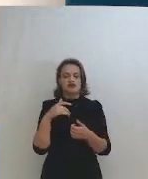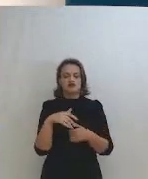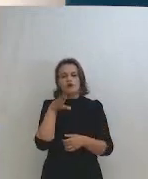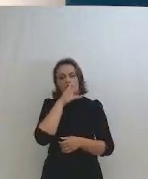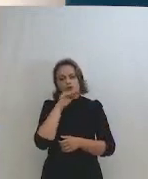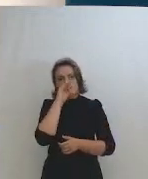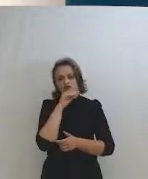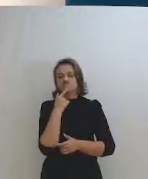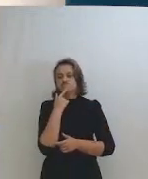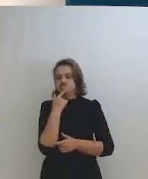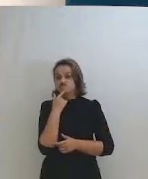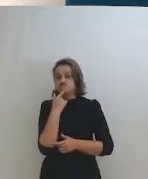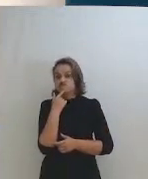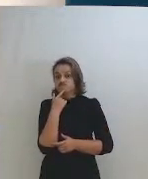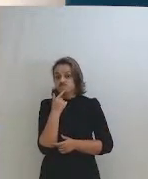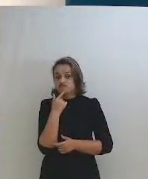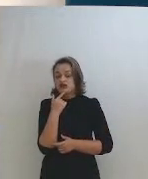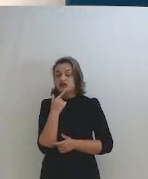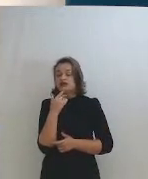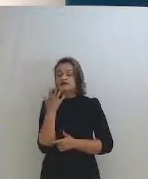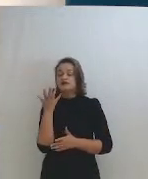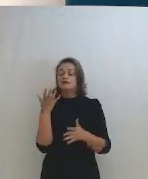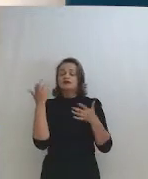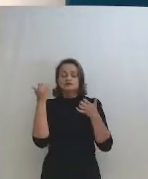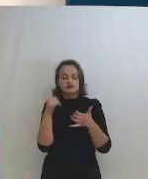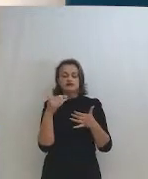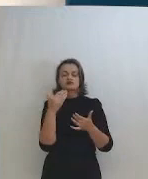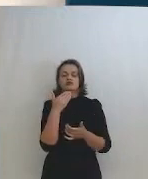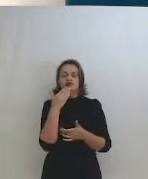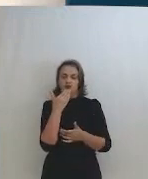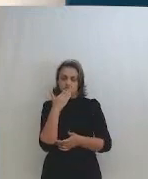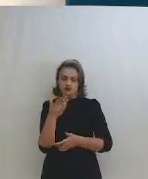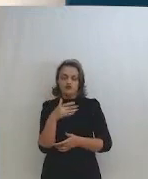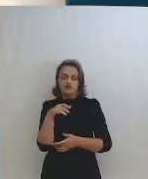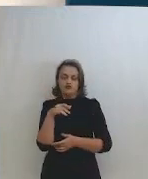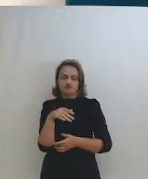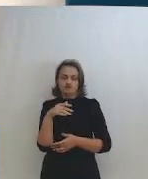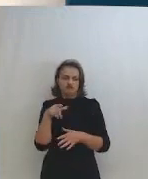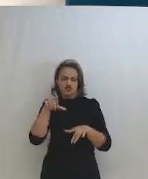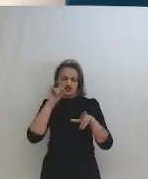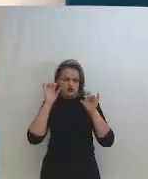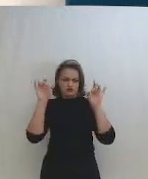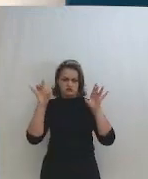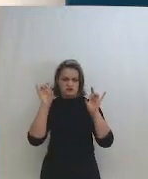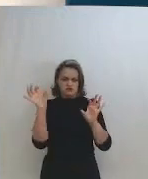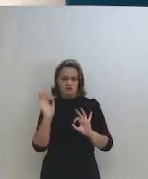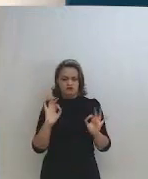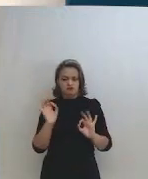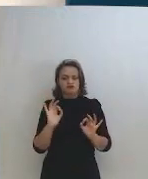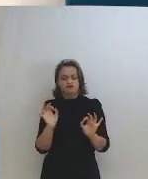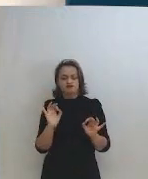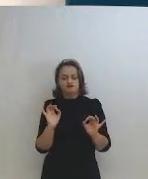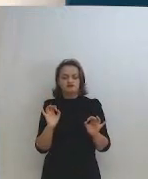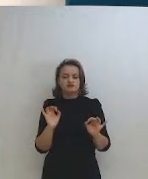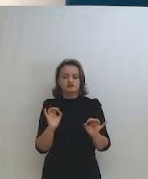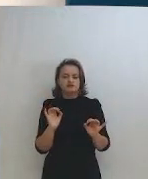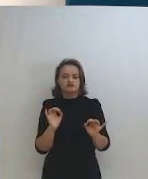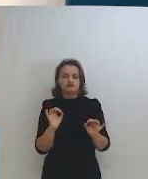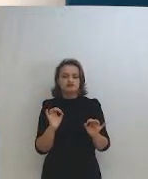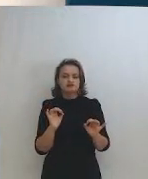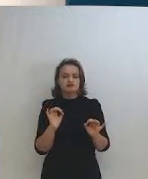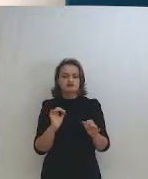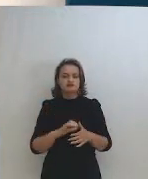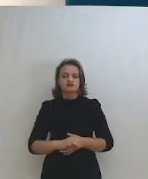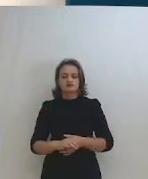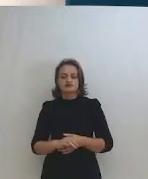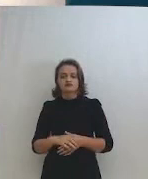esse eu destaquei, porque haveria pedido sustentação oral, não tem destaque dos eminentes pares deles. Então, eu